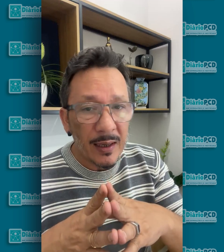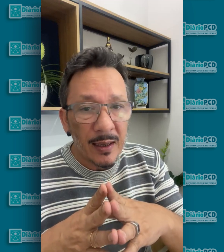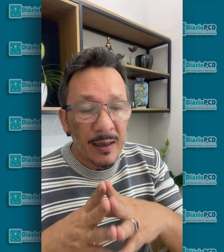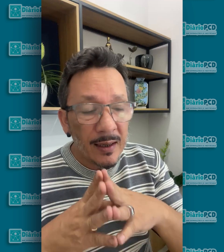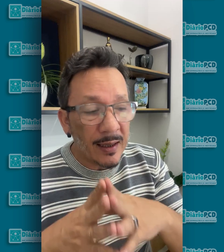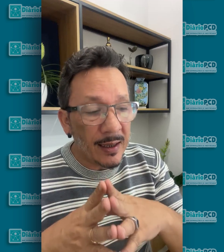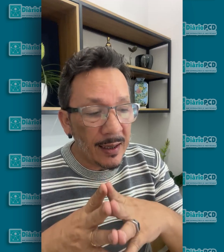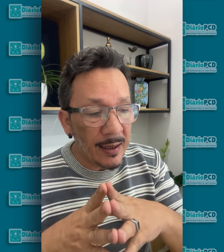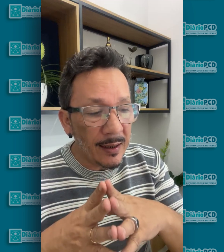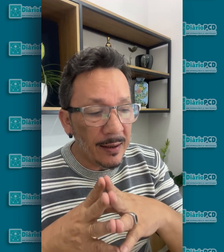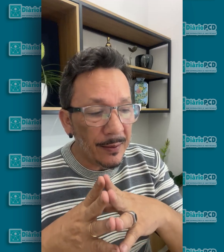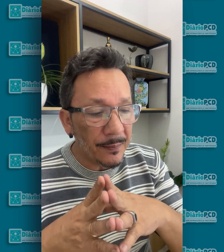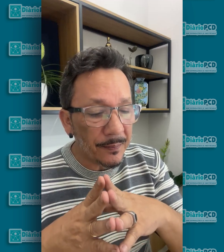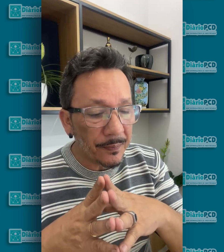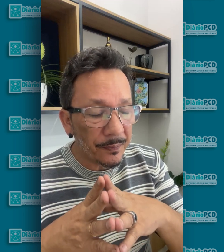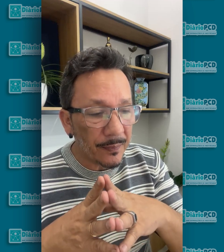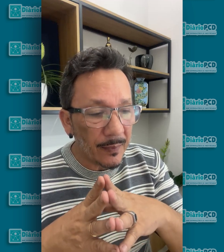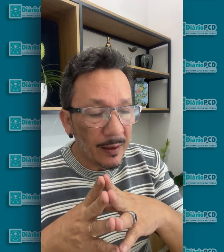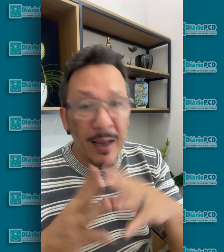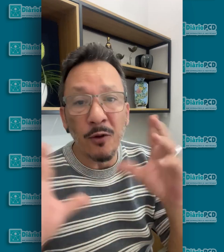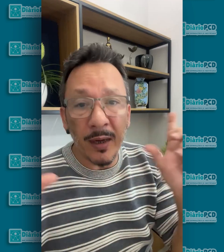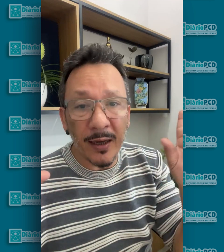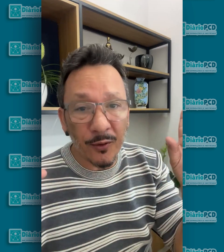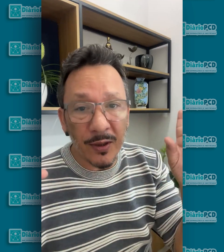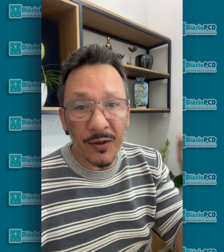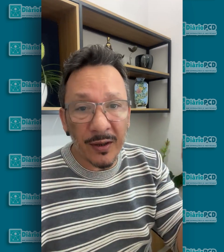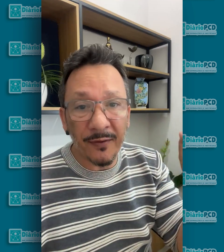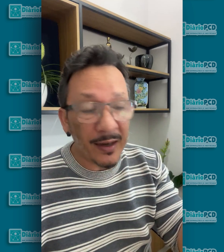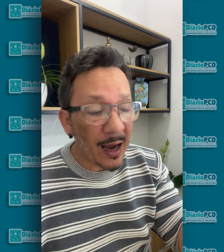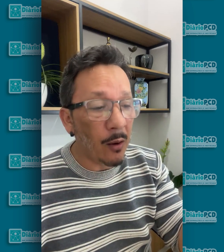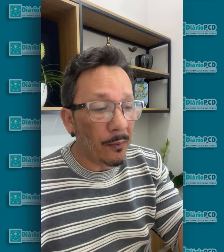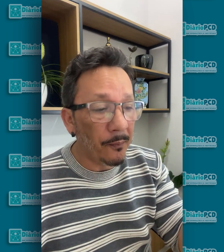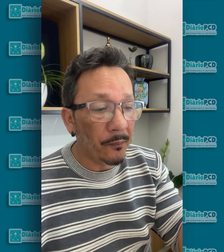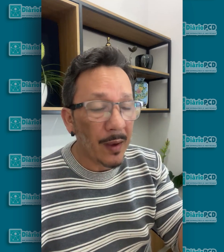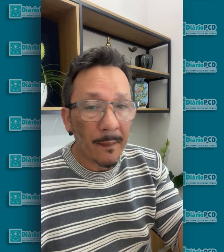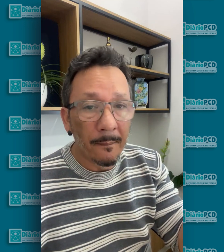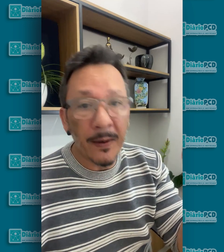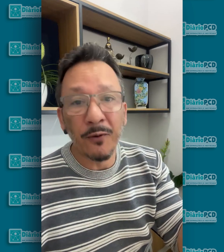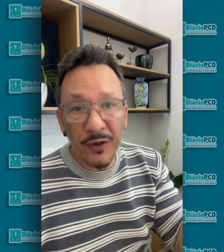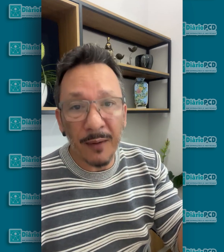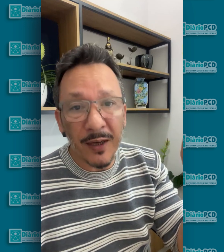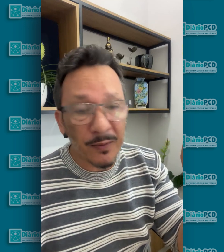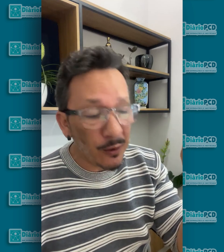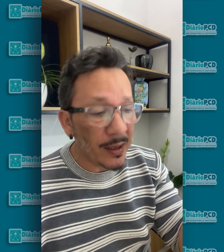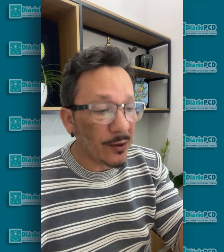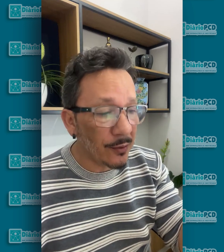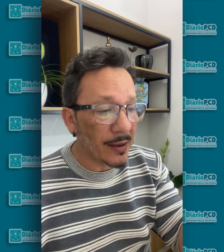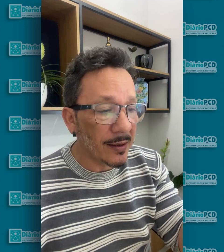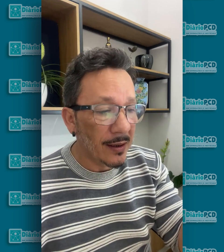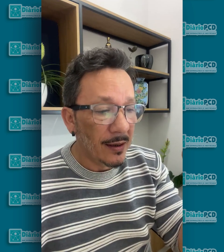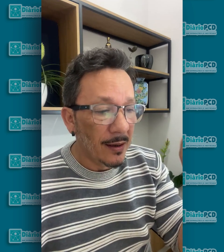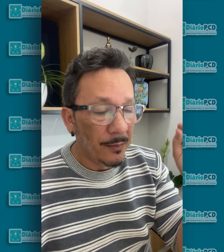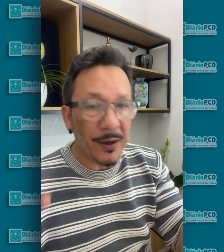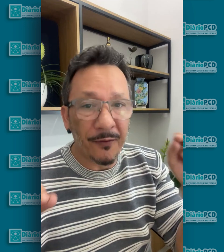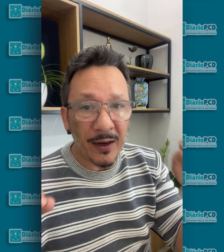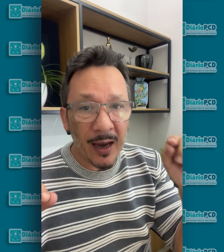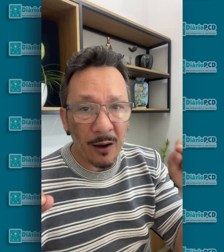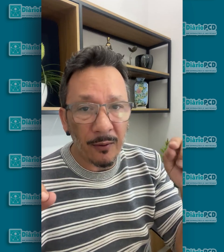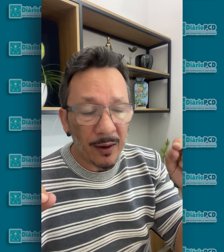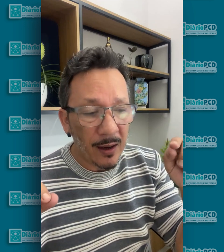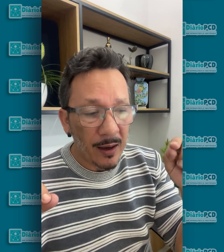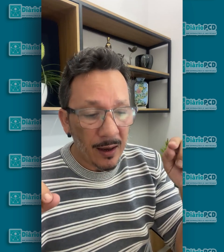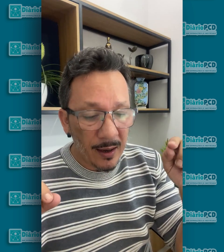entendeu que nenhuma das duas tinha filial, e não tinha mesmo nenhuma das duas,